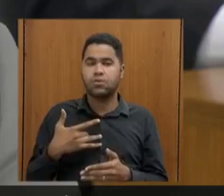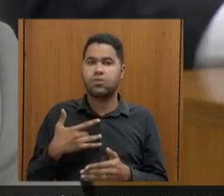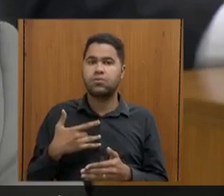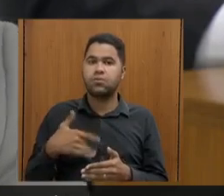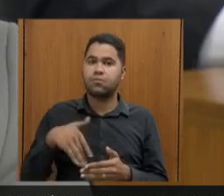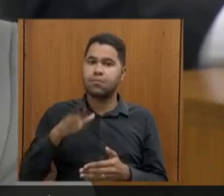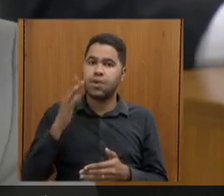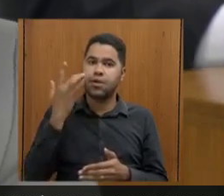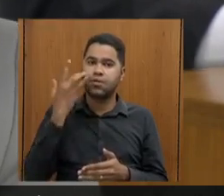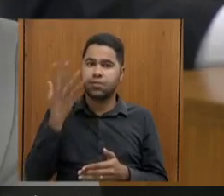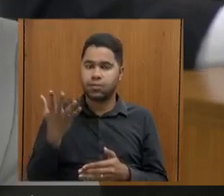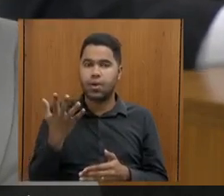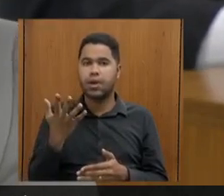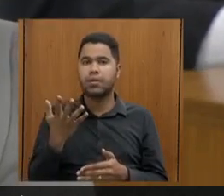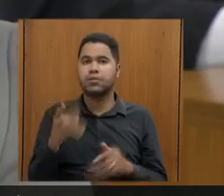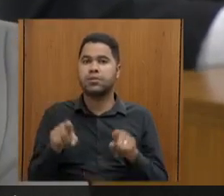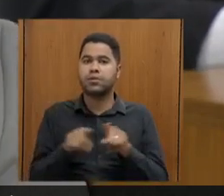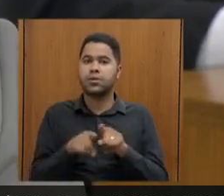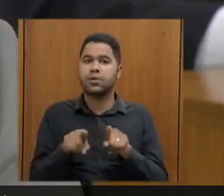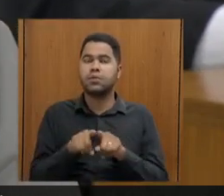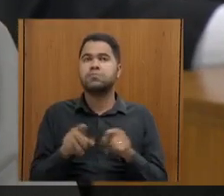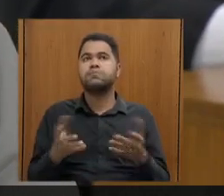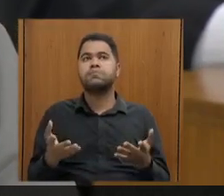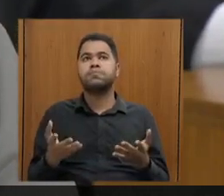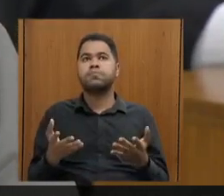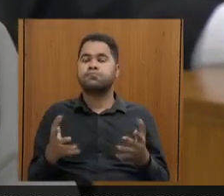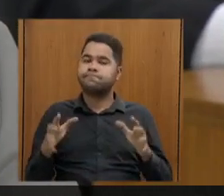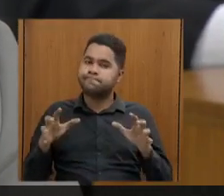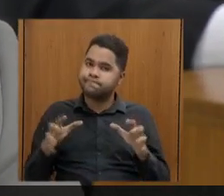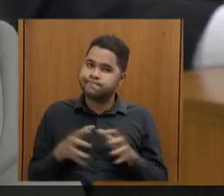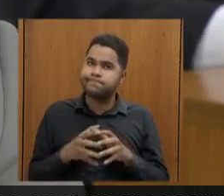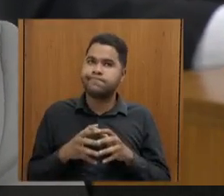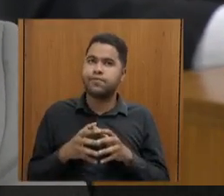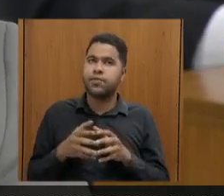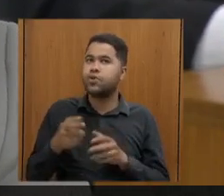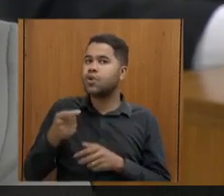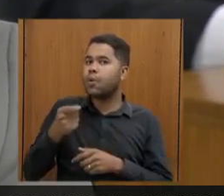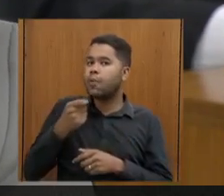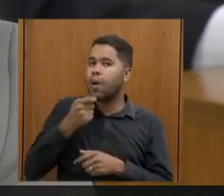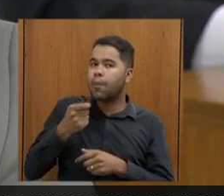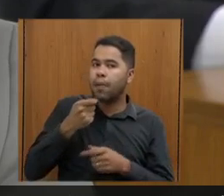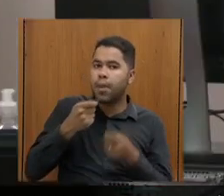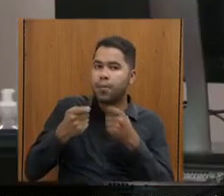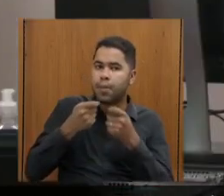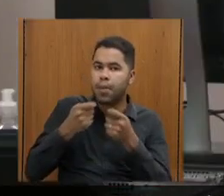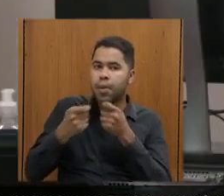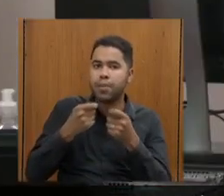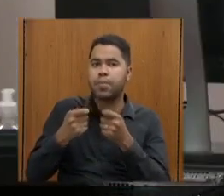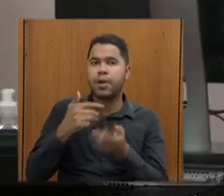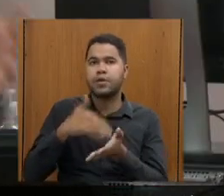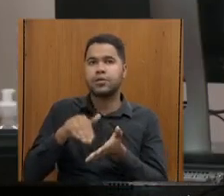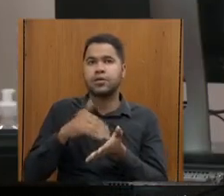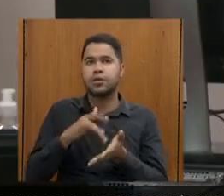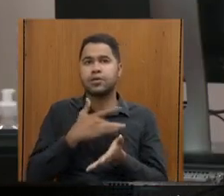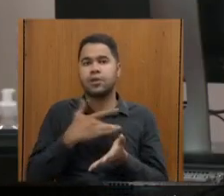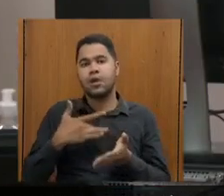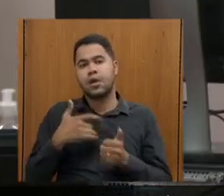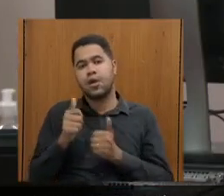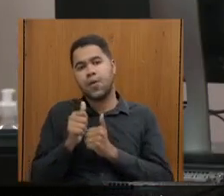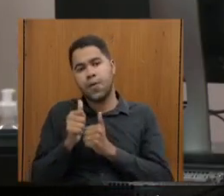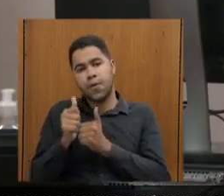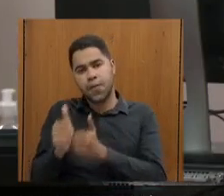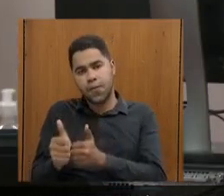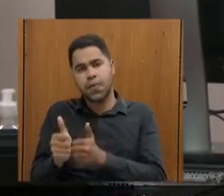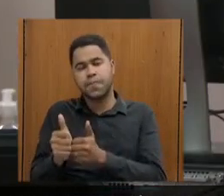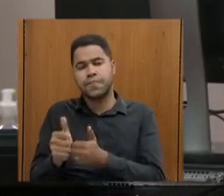ficar uma coisa mais fácil criando até um um conjunto de auditoria lá na secretaria de saúde para acompanhar